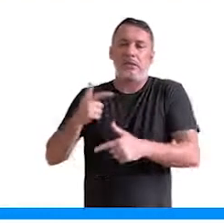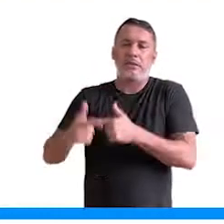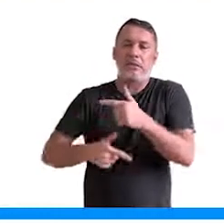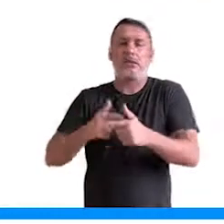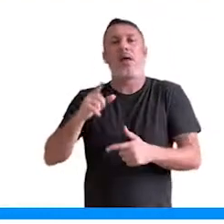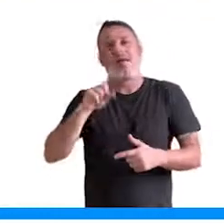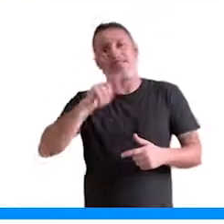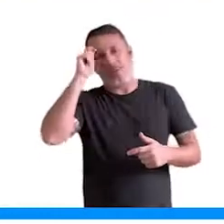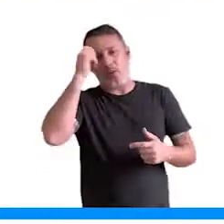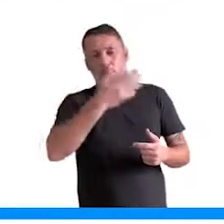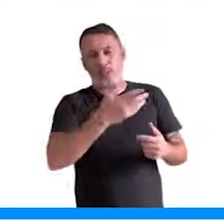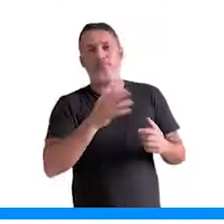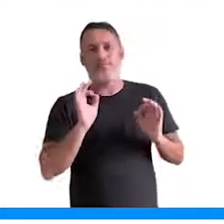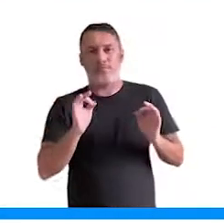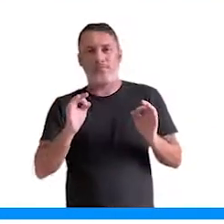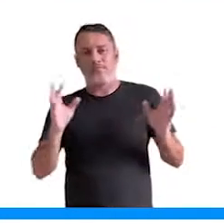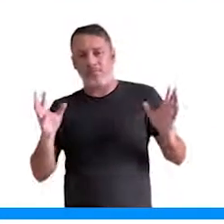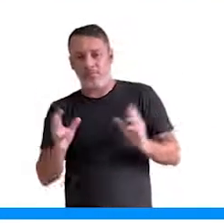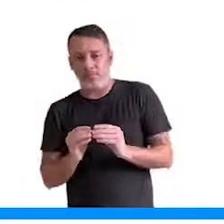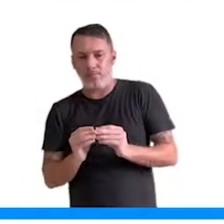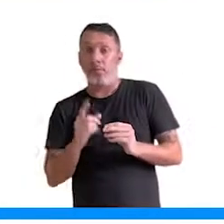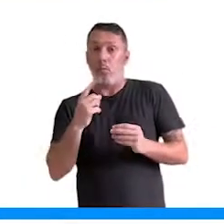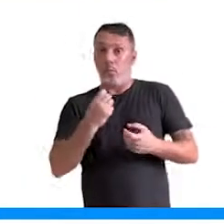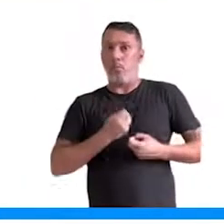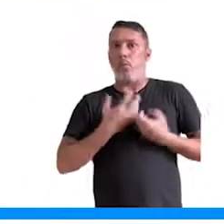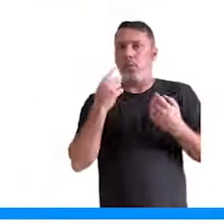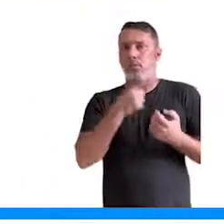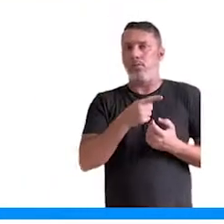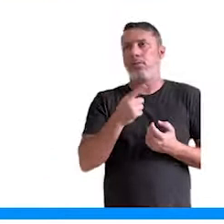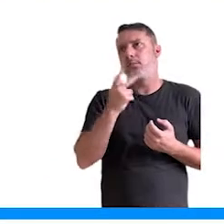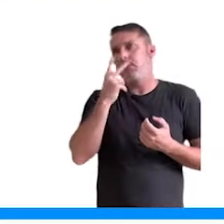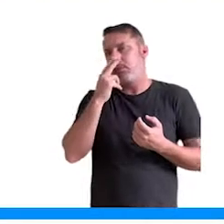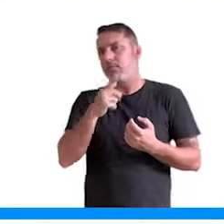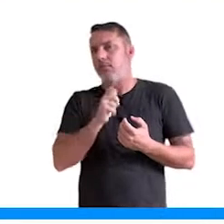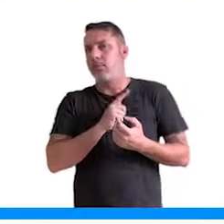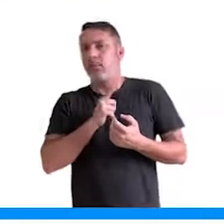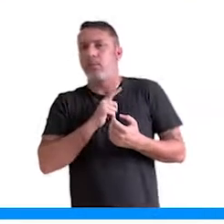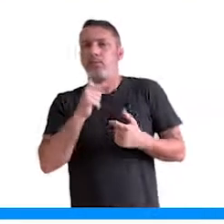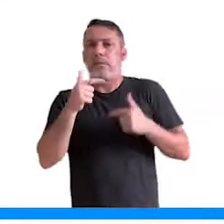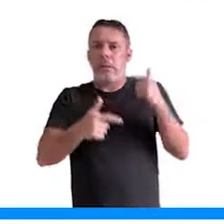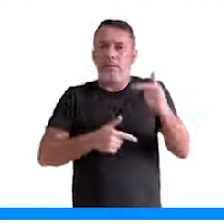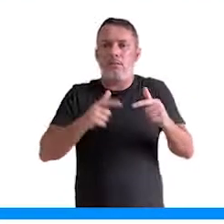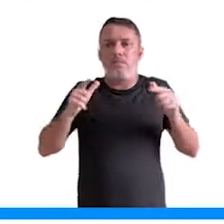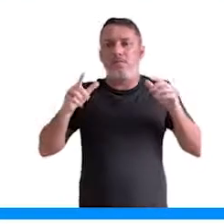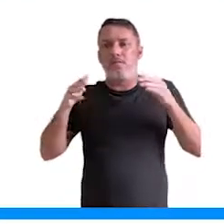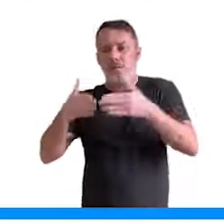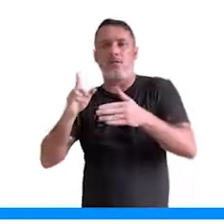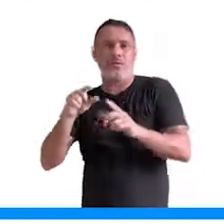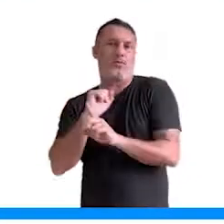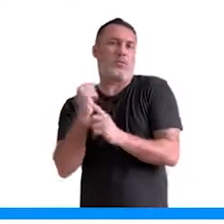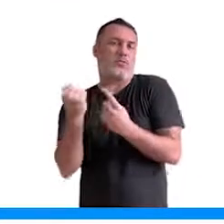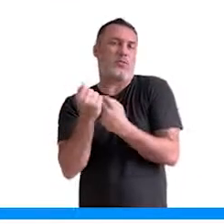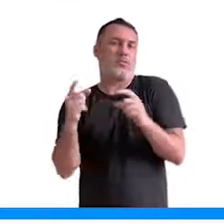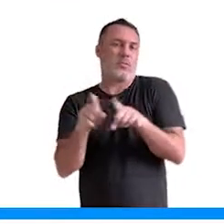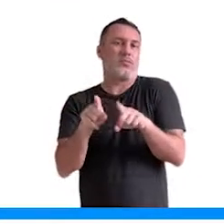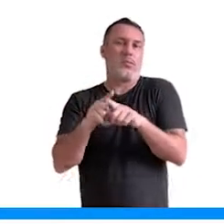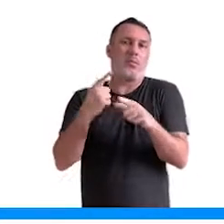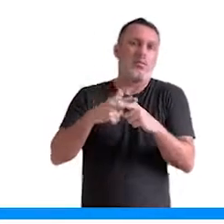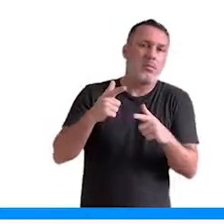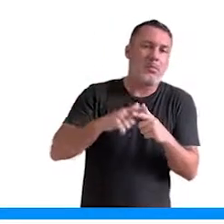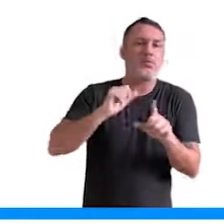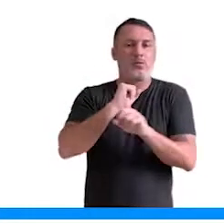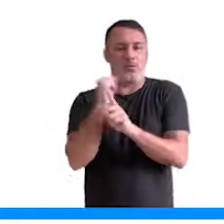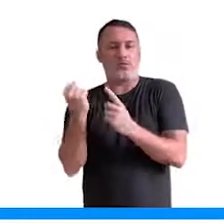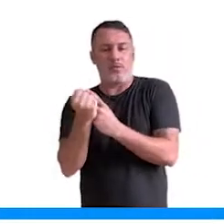trabalhadores aí, que no caso são os negros, né? Também é um poema bem, trabalha com o social, né?